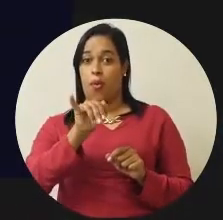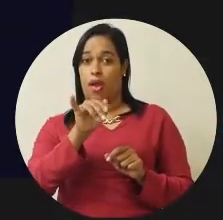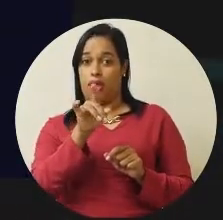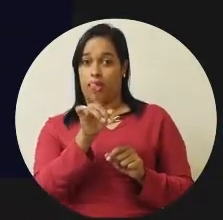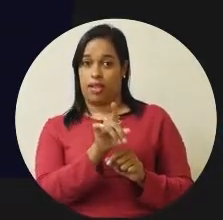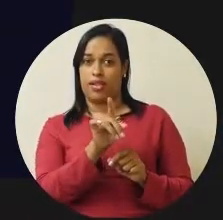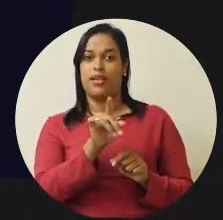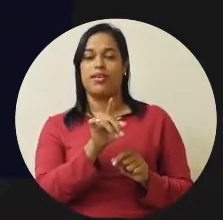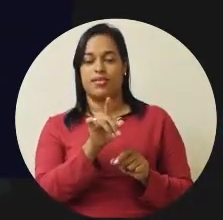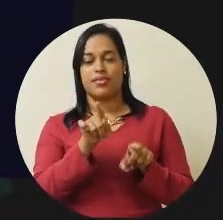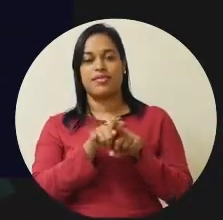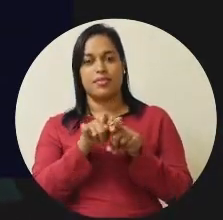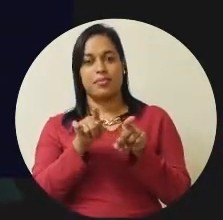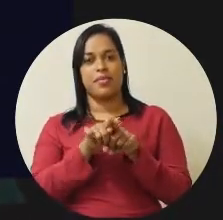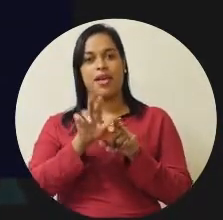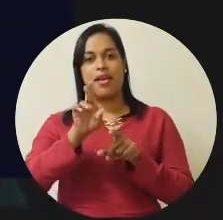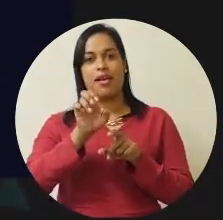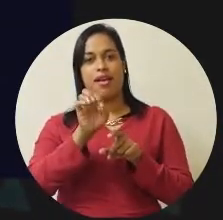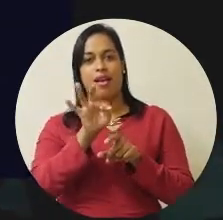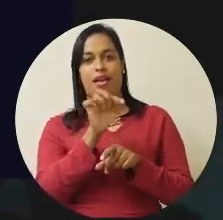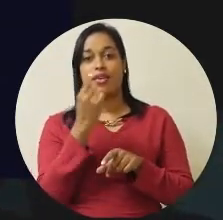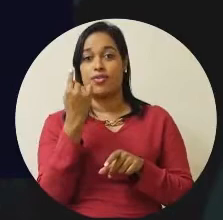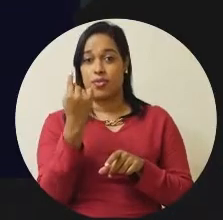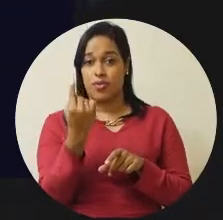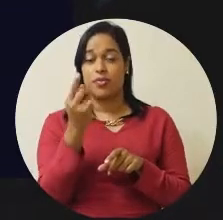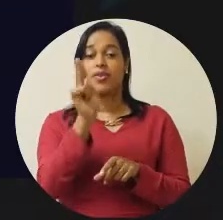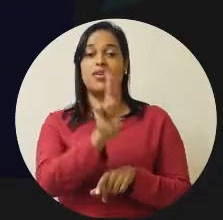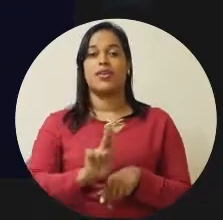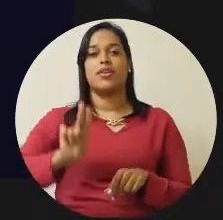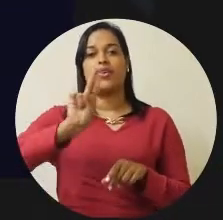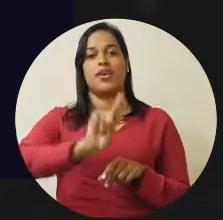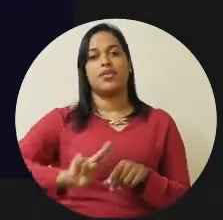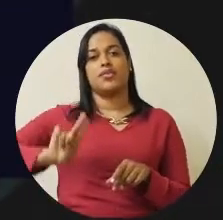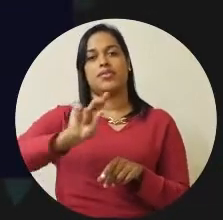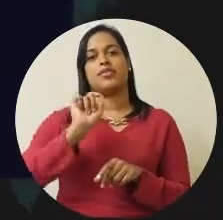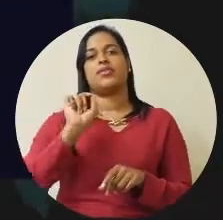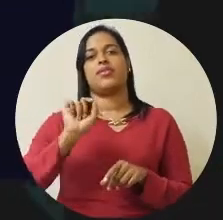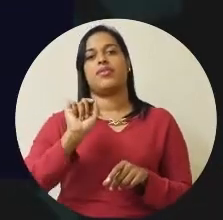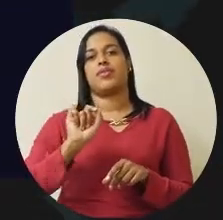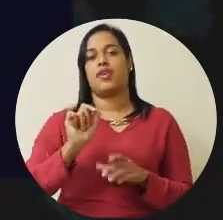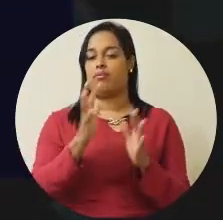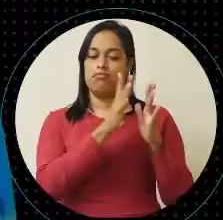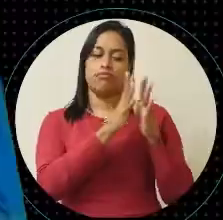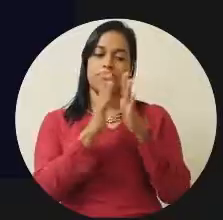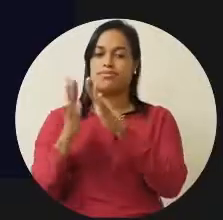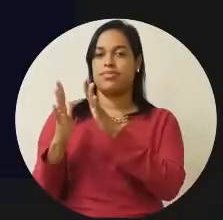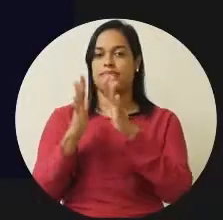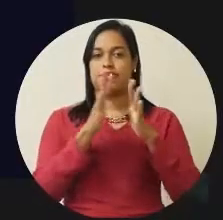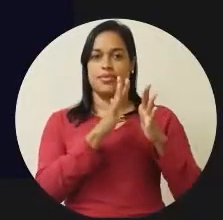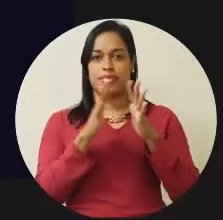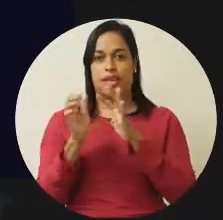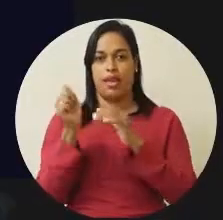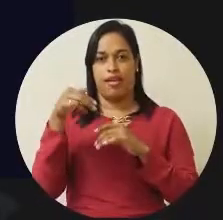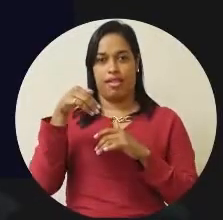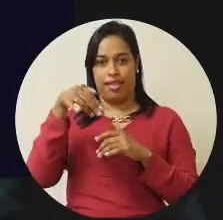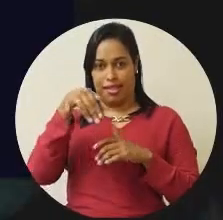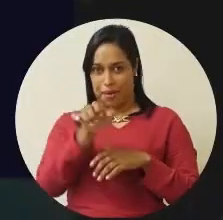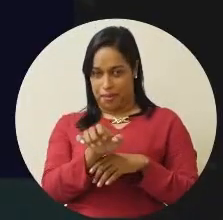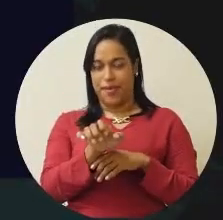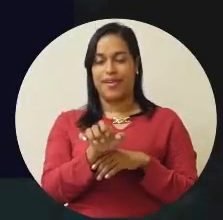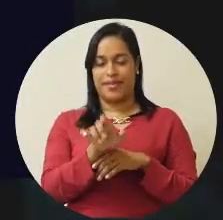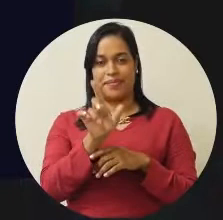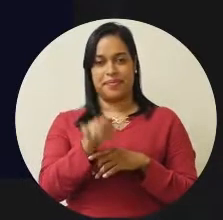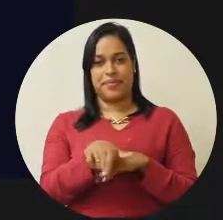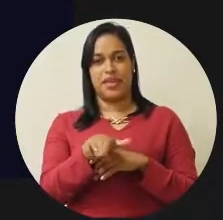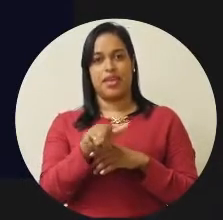o elemento que vai ter o ID hat1, e ele vai utilizar o efeito de animação, o animate. E ele